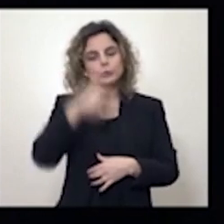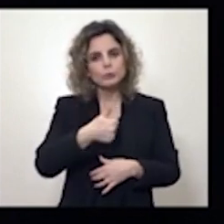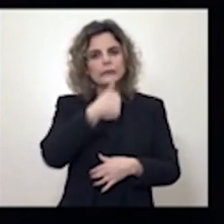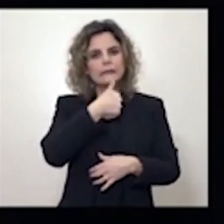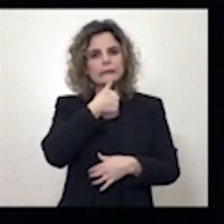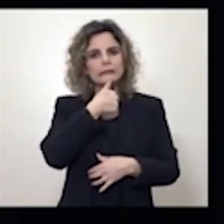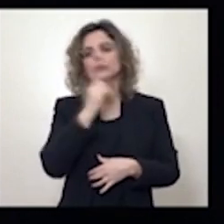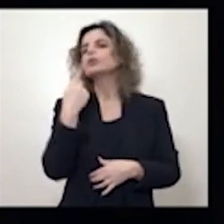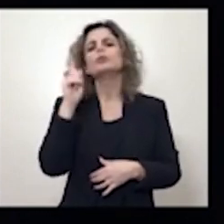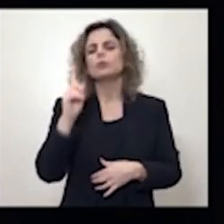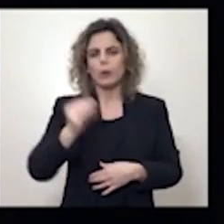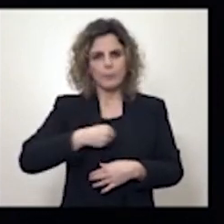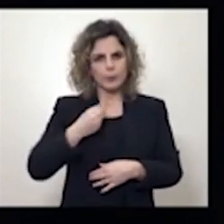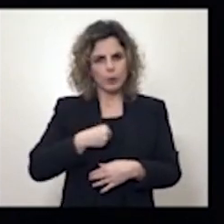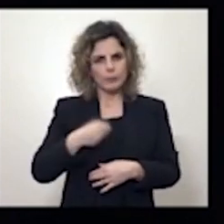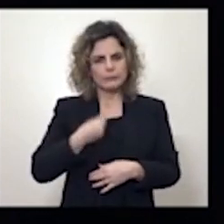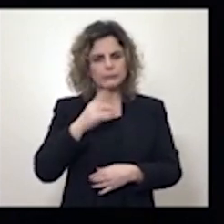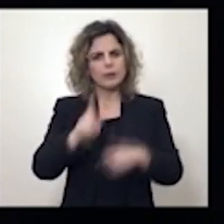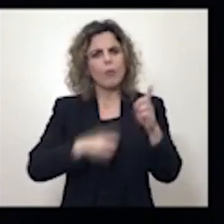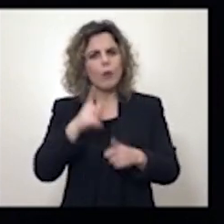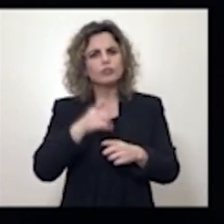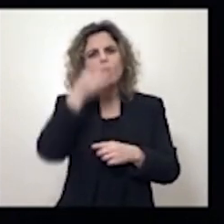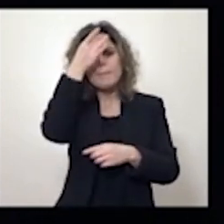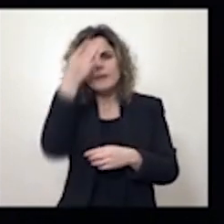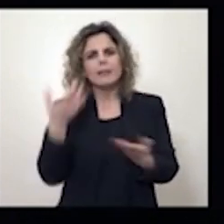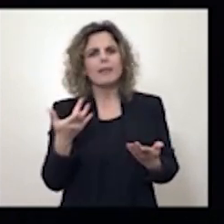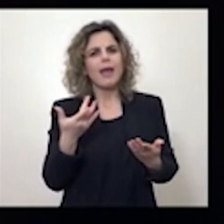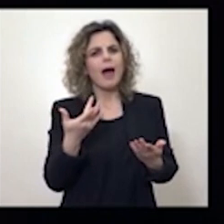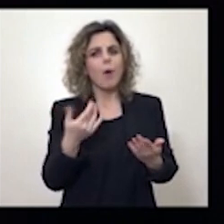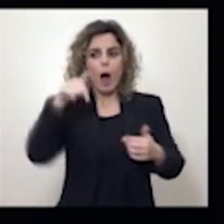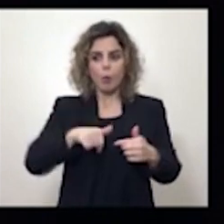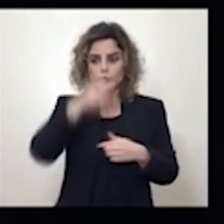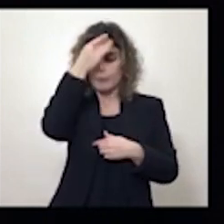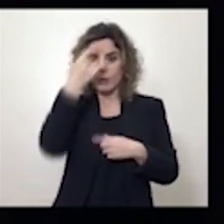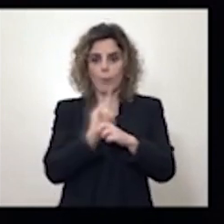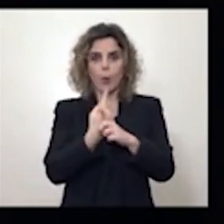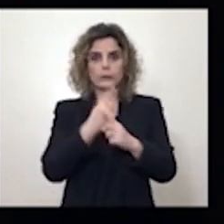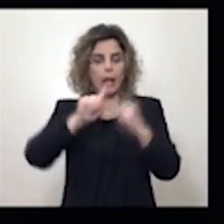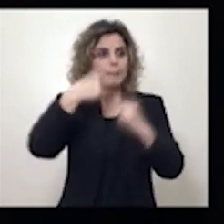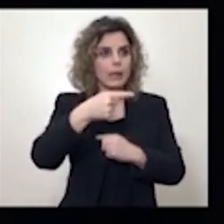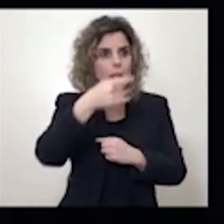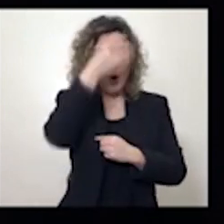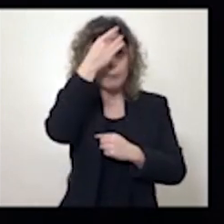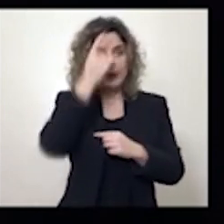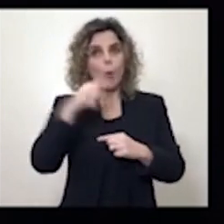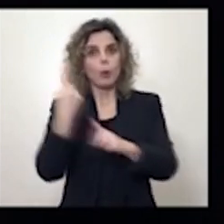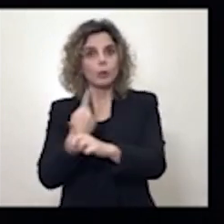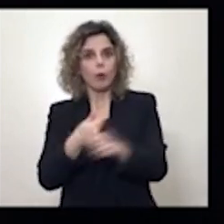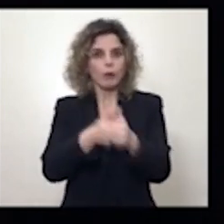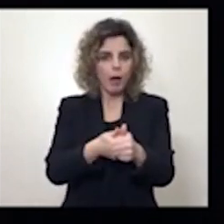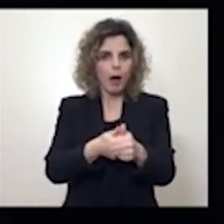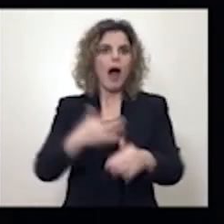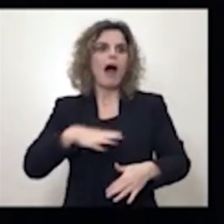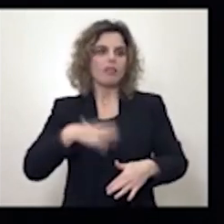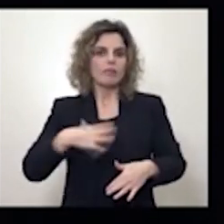e não na preocupação de seguir a opinião de cada instante. Ora quer fechar por medo, ora quer abrir